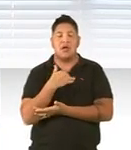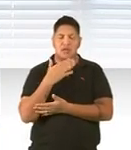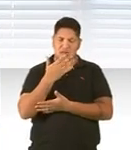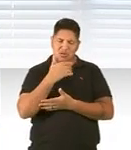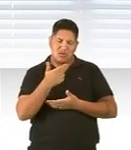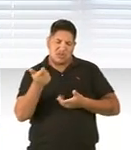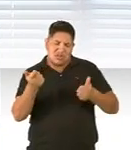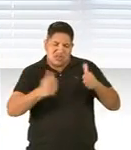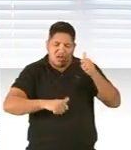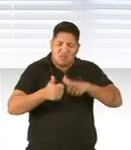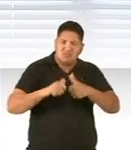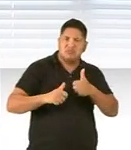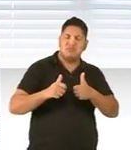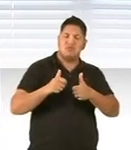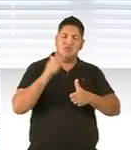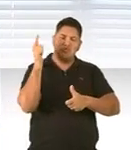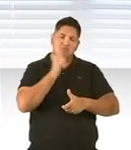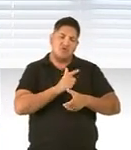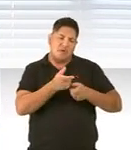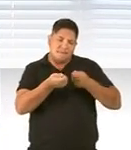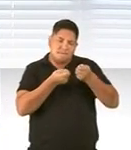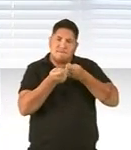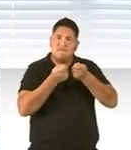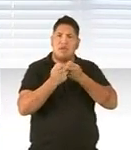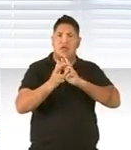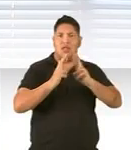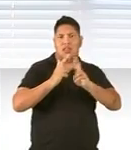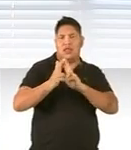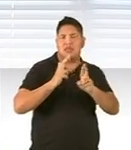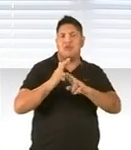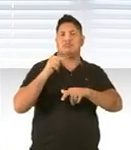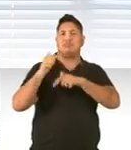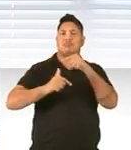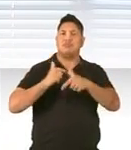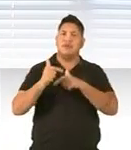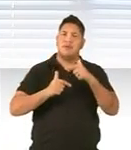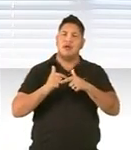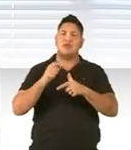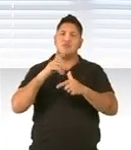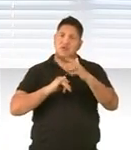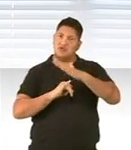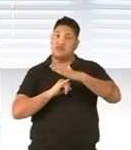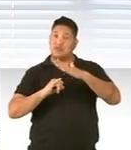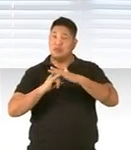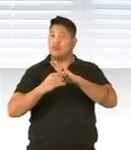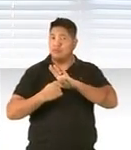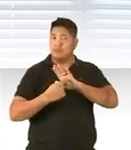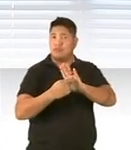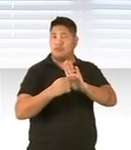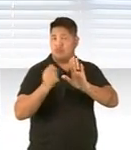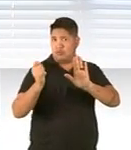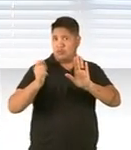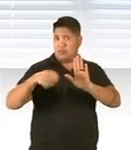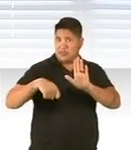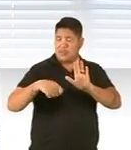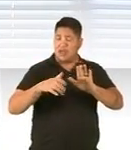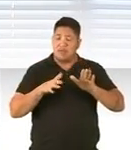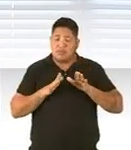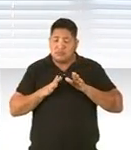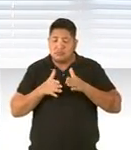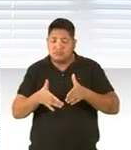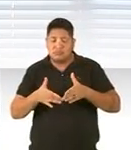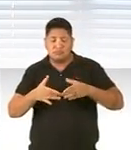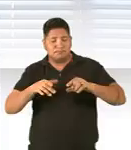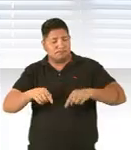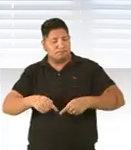a equilibrar as relações num contexto de desequilíbrio social provocado por uma pandemia, uma instituição que mostrou que tem condições